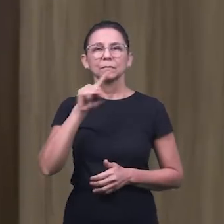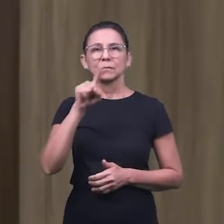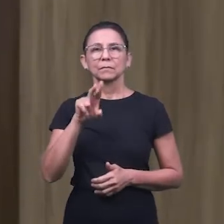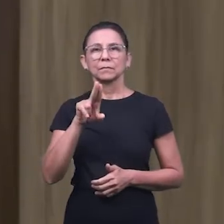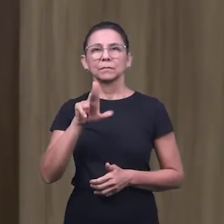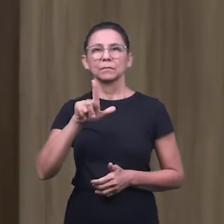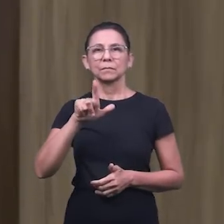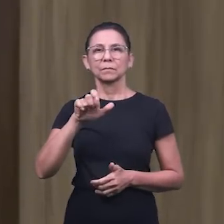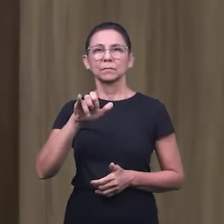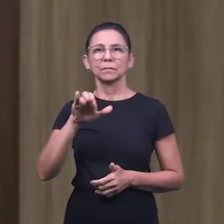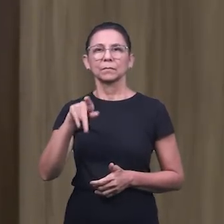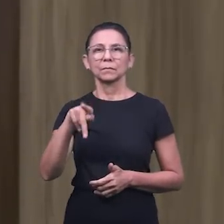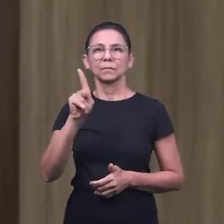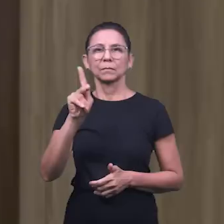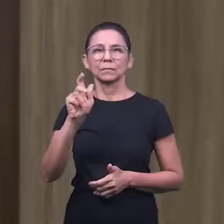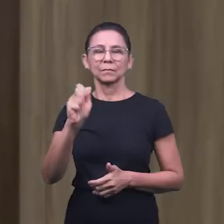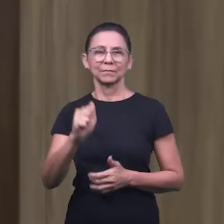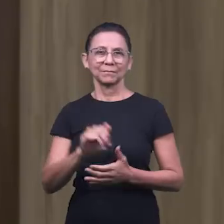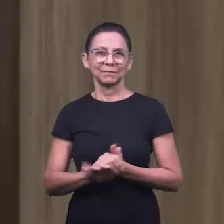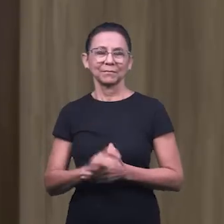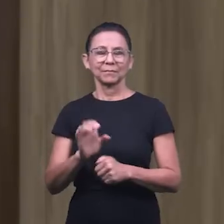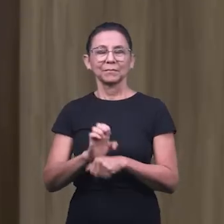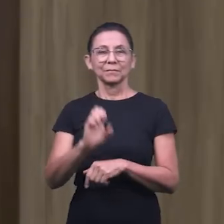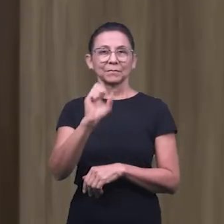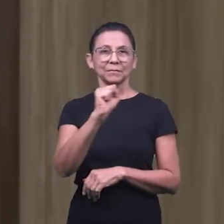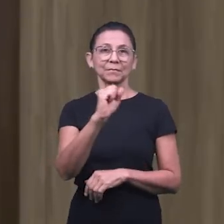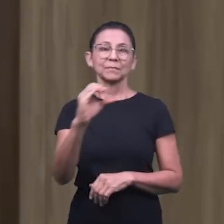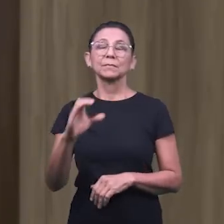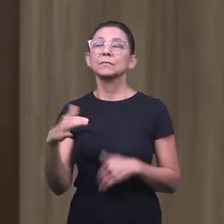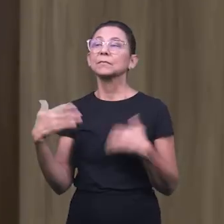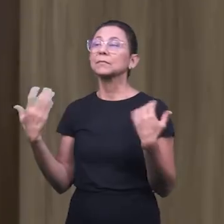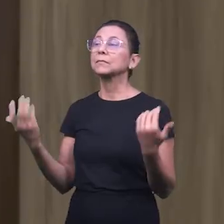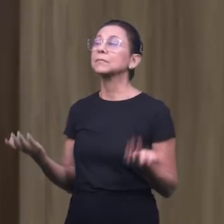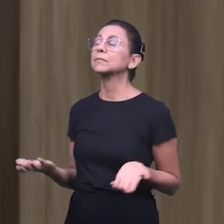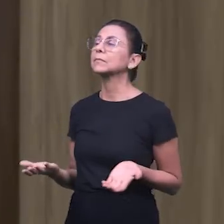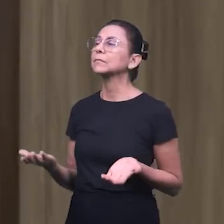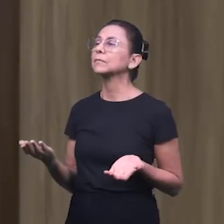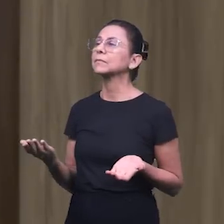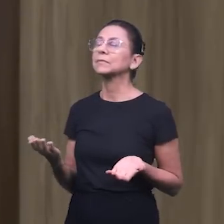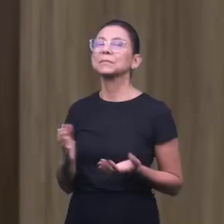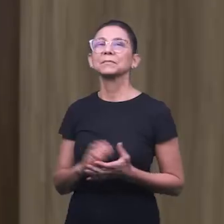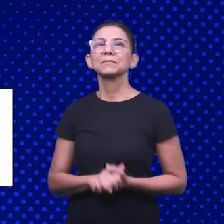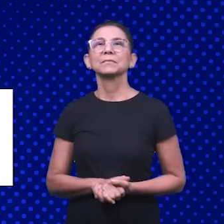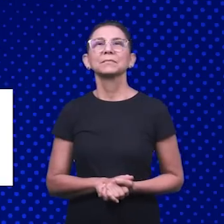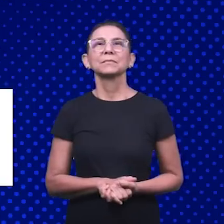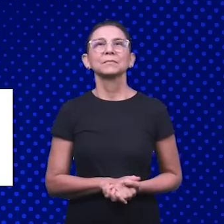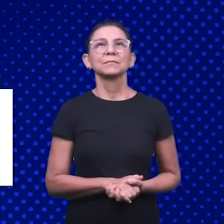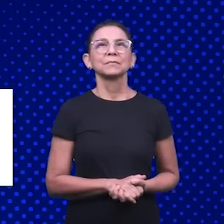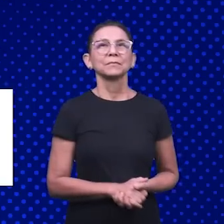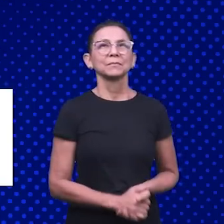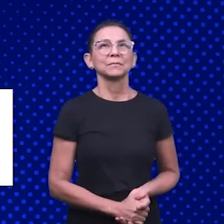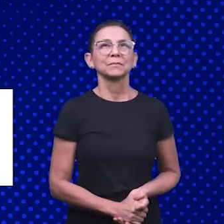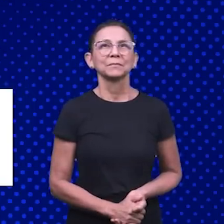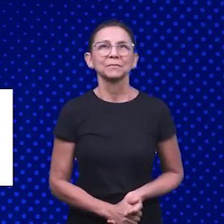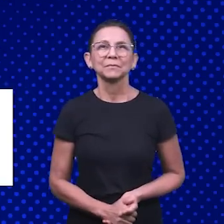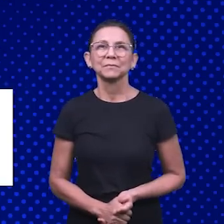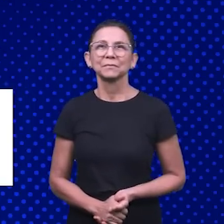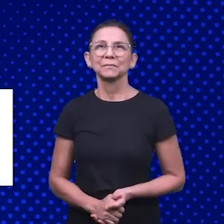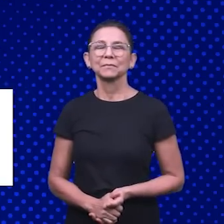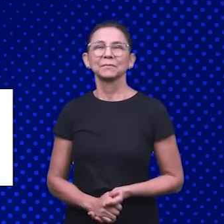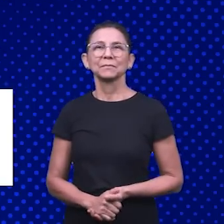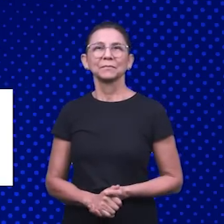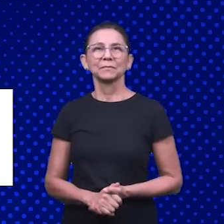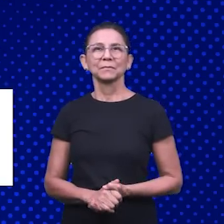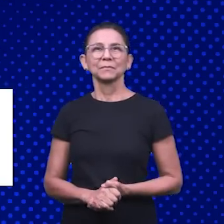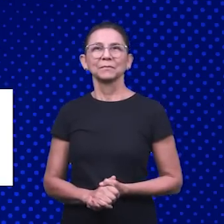Zuleika Frigieri sobre o estado de Santa Catarina. Quais são as novidades por aí, minha irmã? Inicia agora mais um